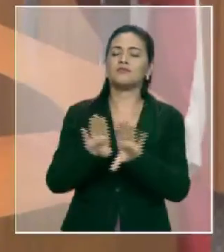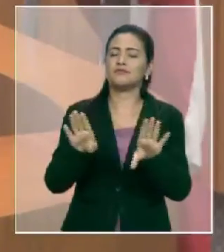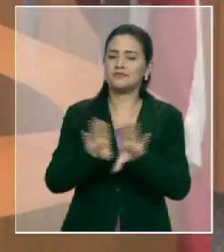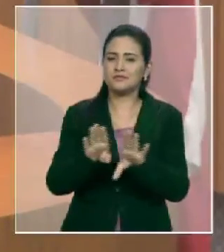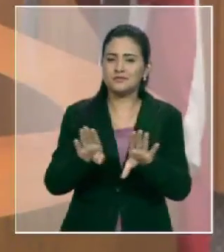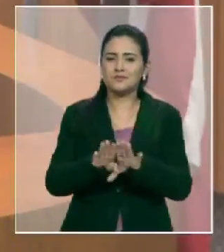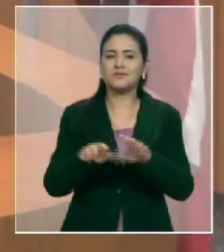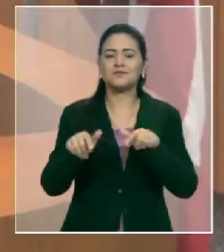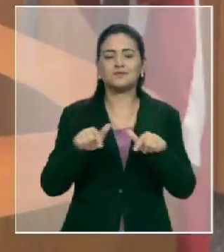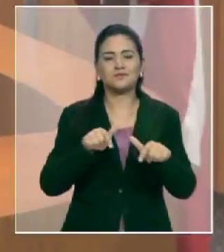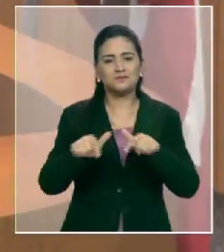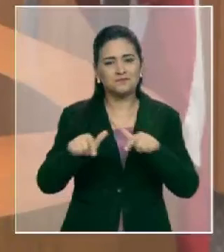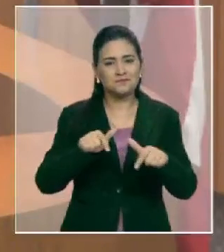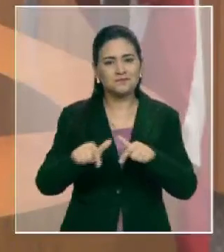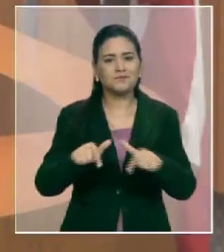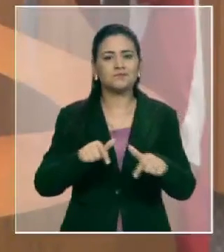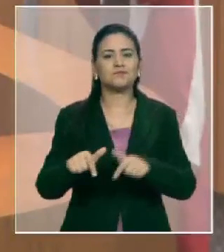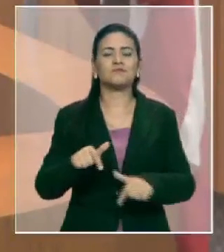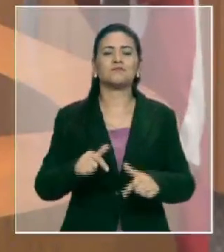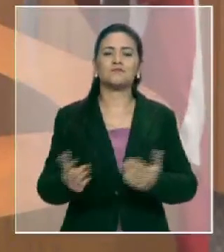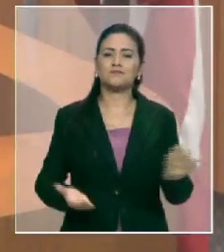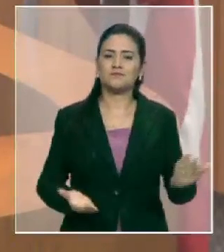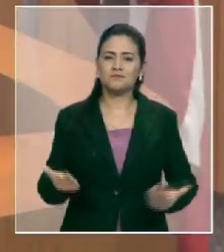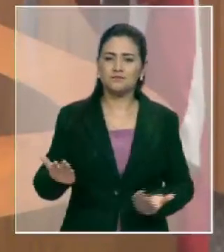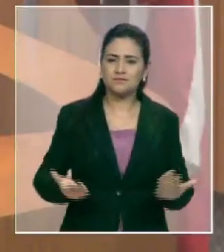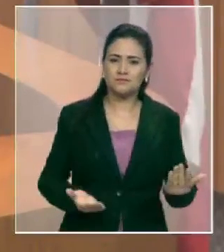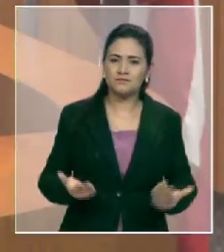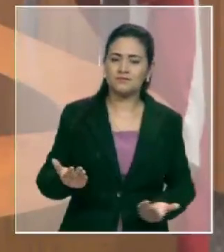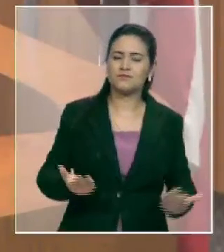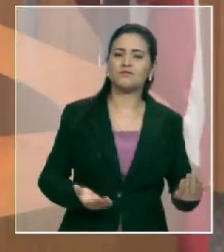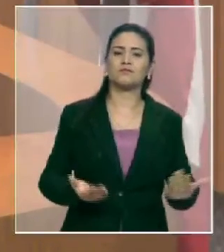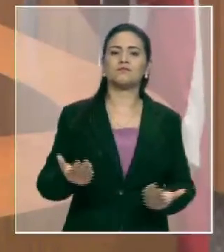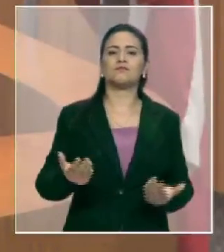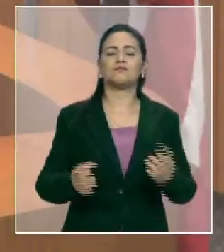ela continuará servindo e tendo na